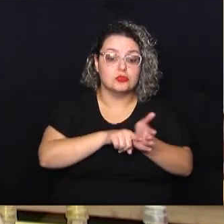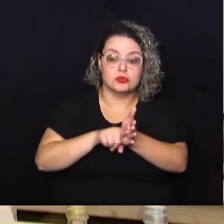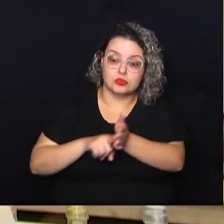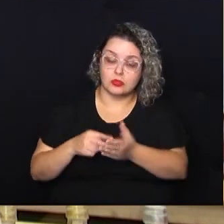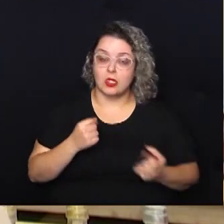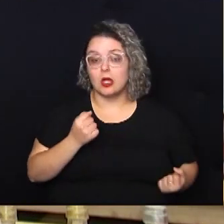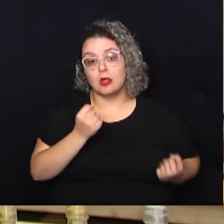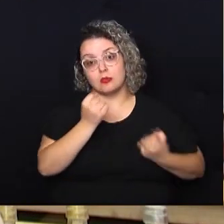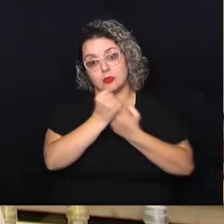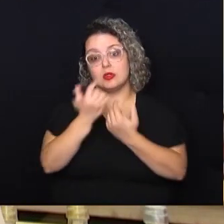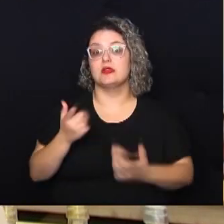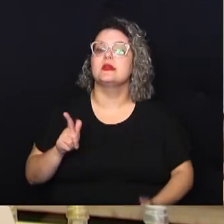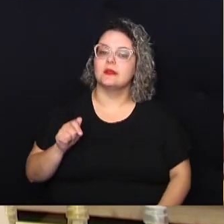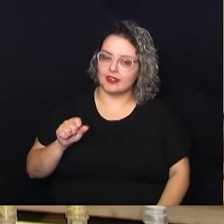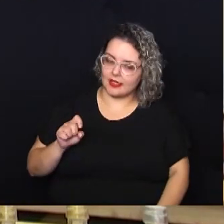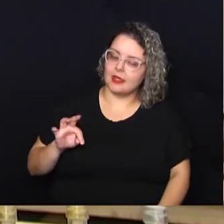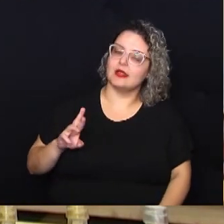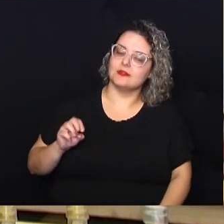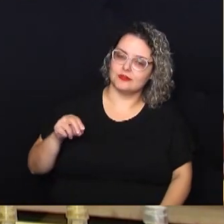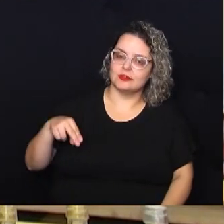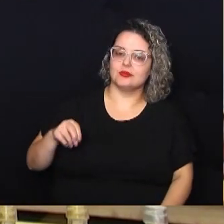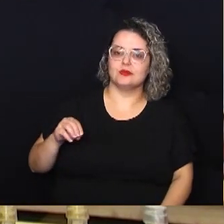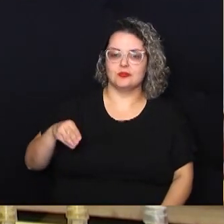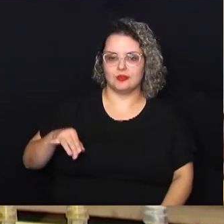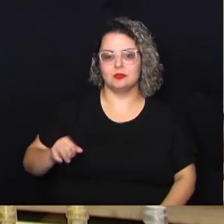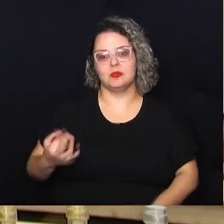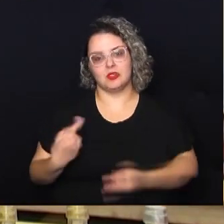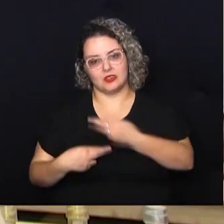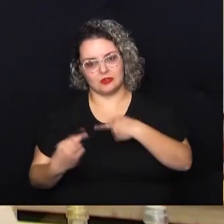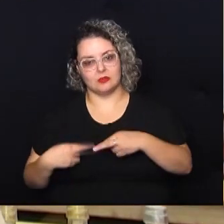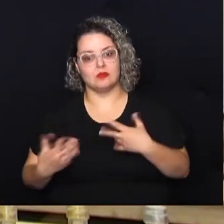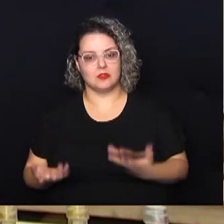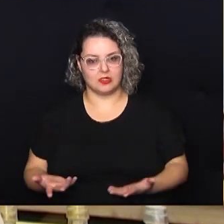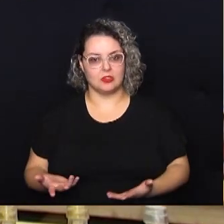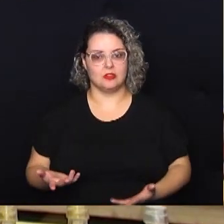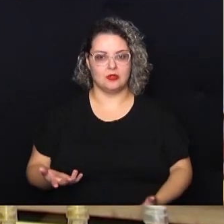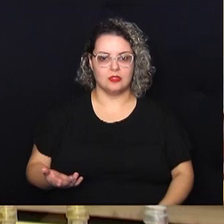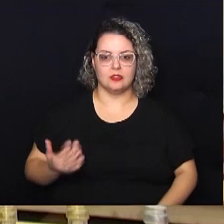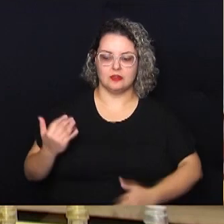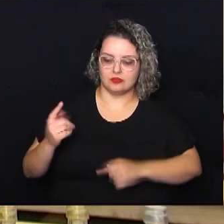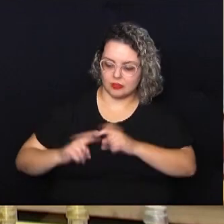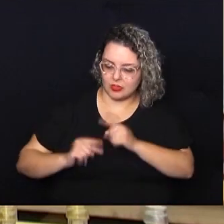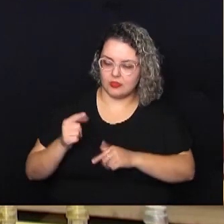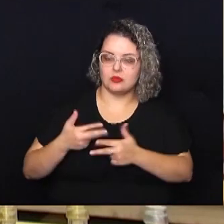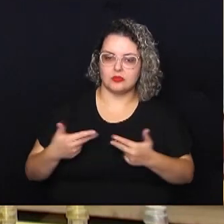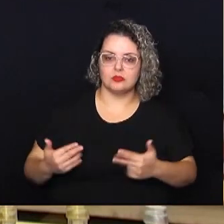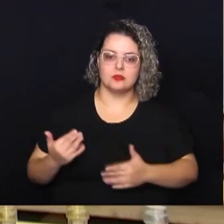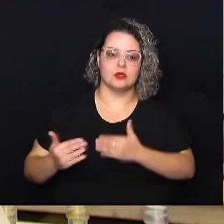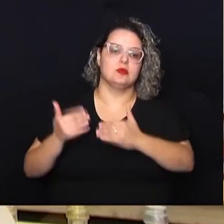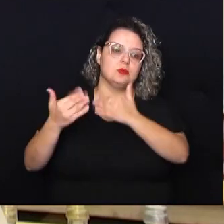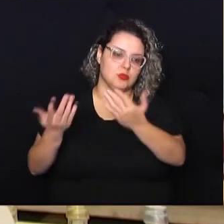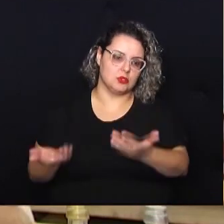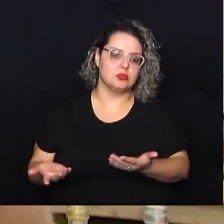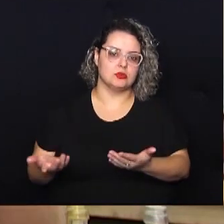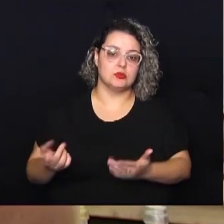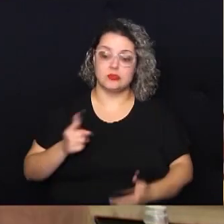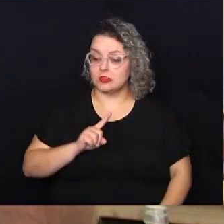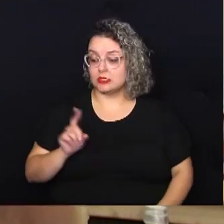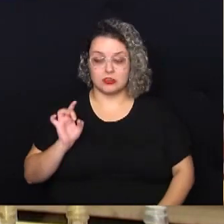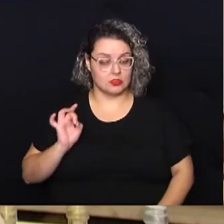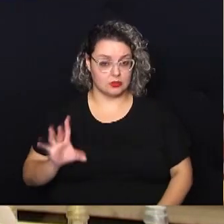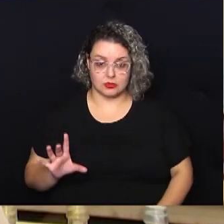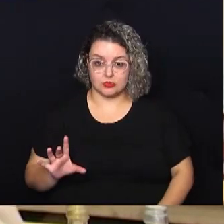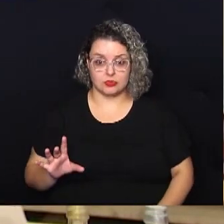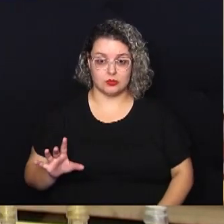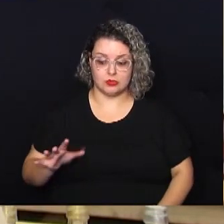apoios e a gastronomia diretamente relacionada com os produtos que a gente produz e não só a